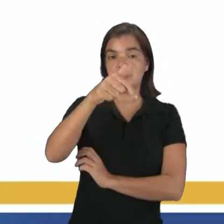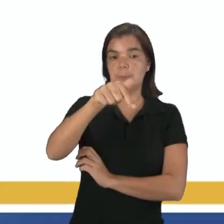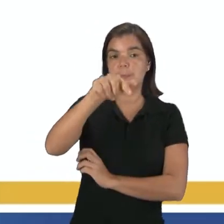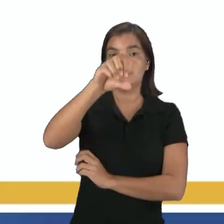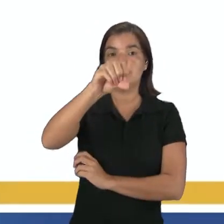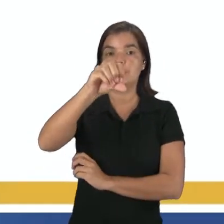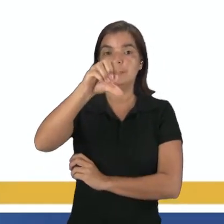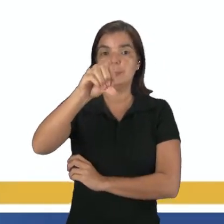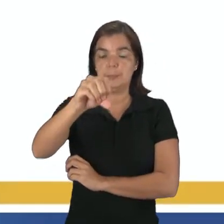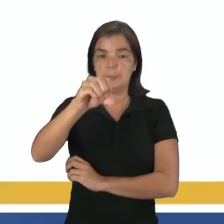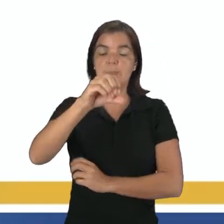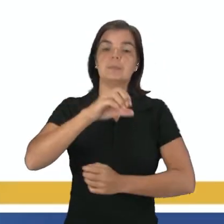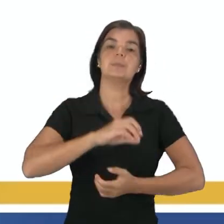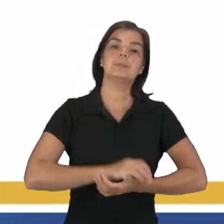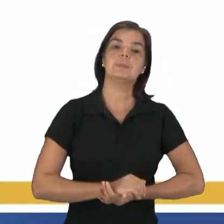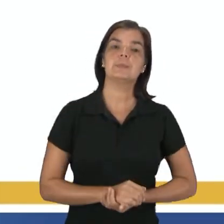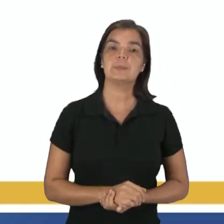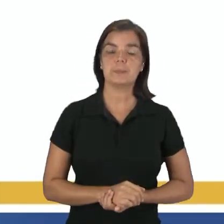1795 até